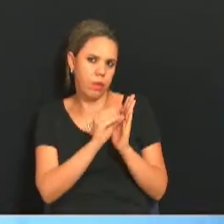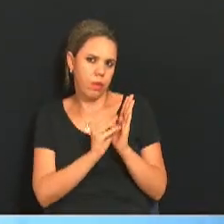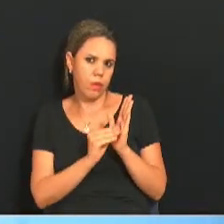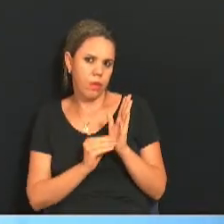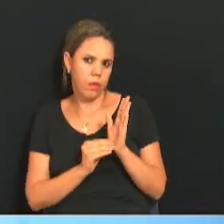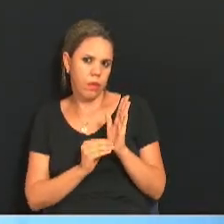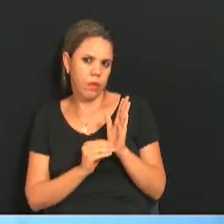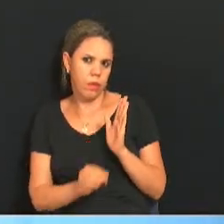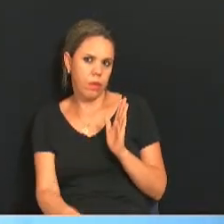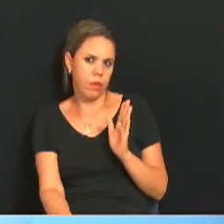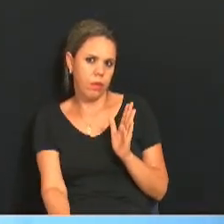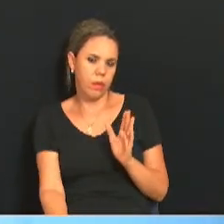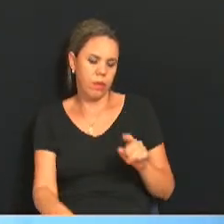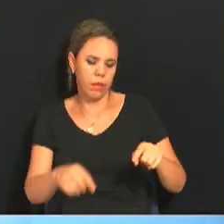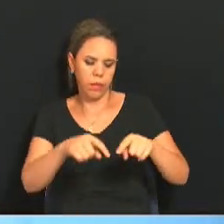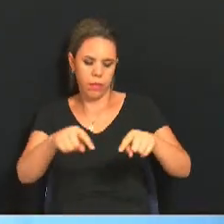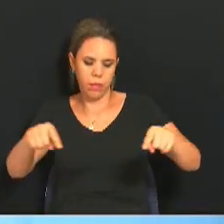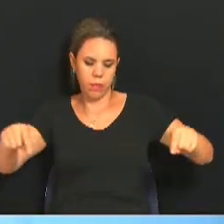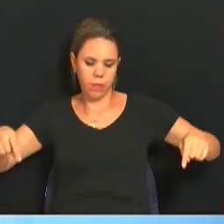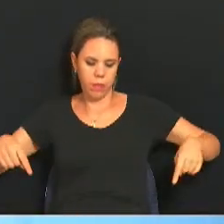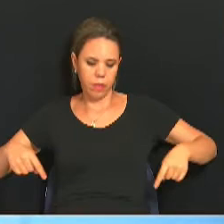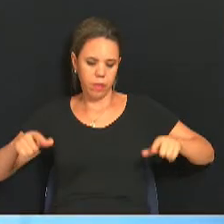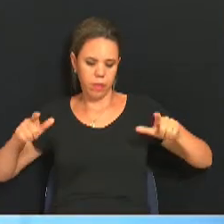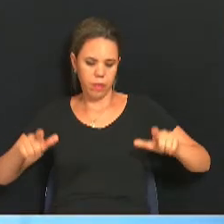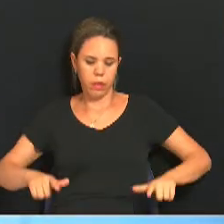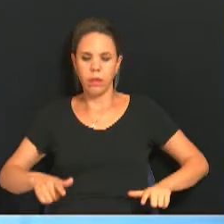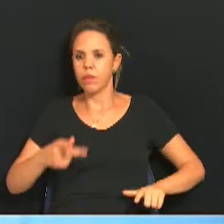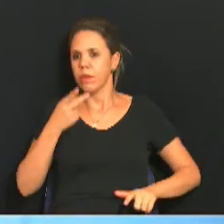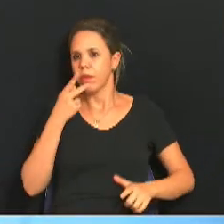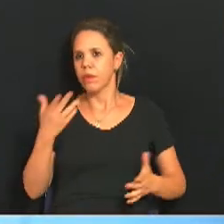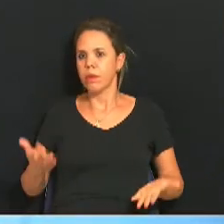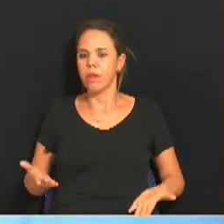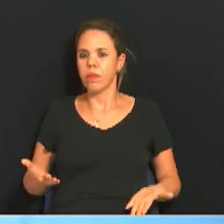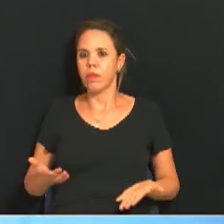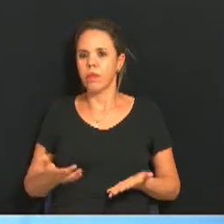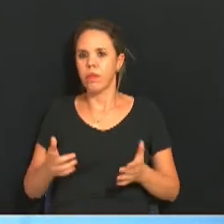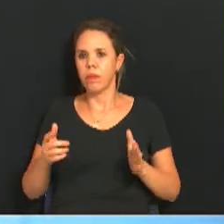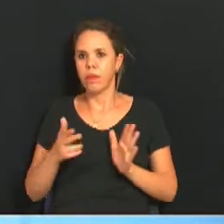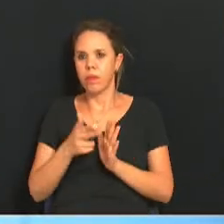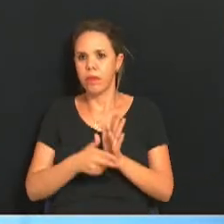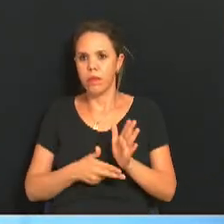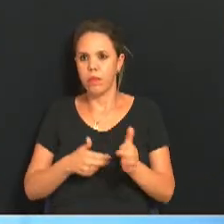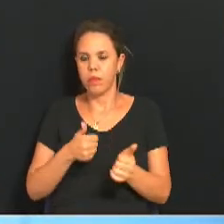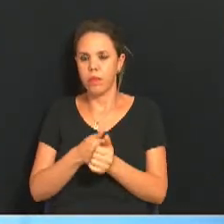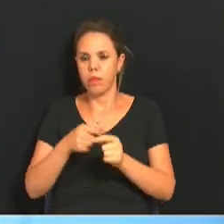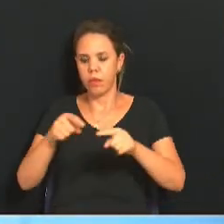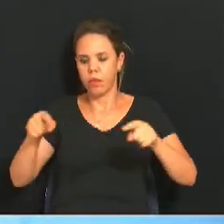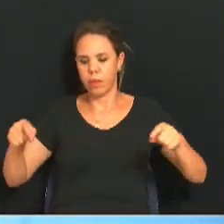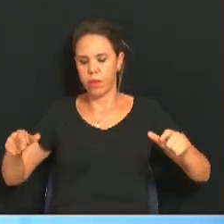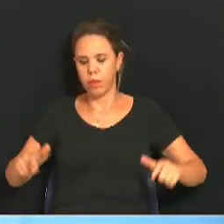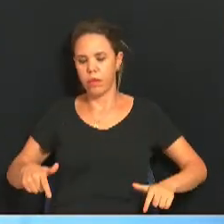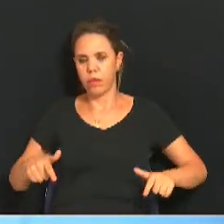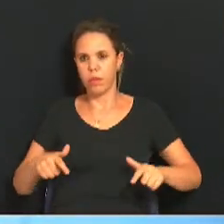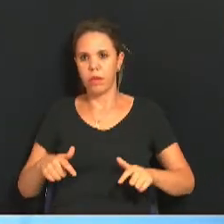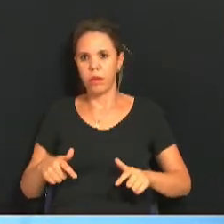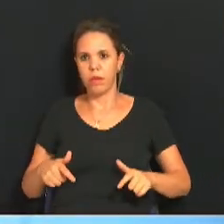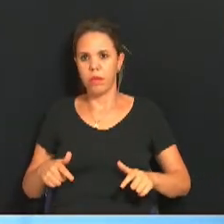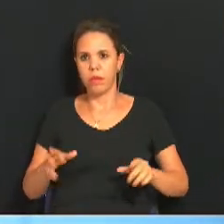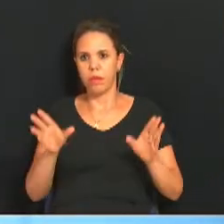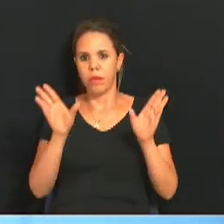e é uma área é que a área que a gente chama hoje do complexo Essa poligonal ela foi